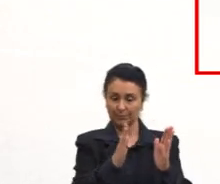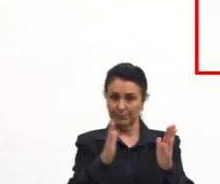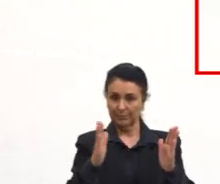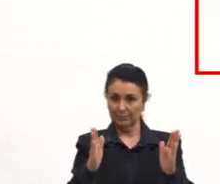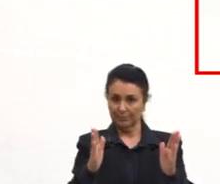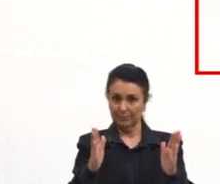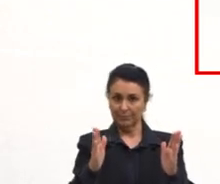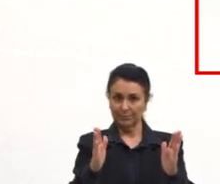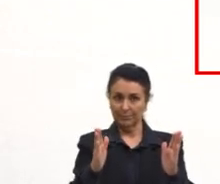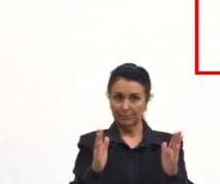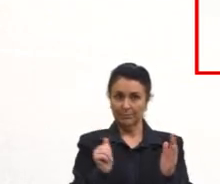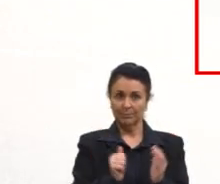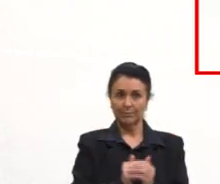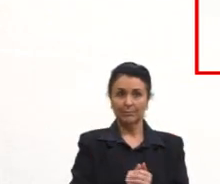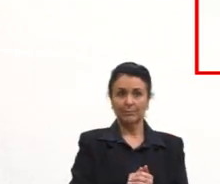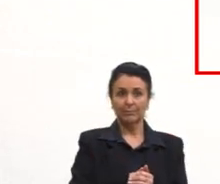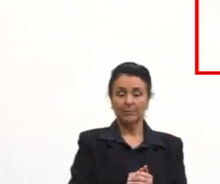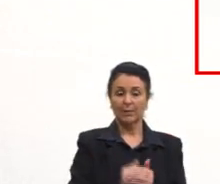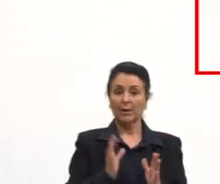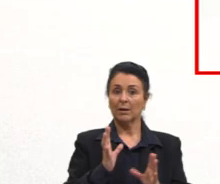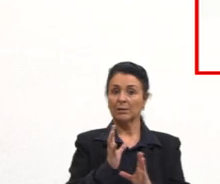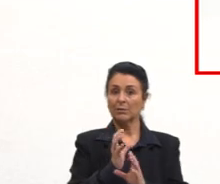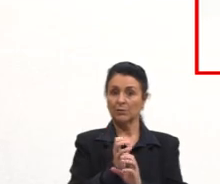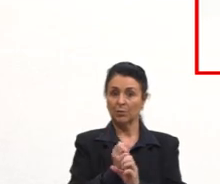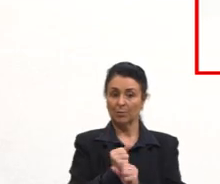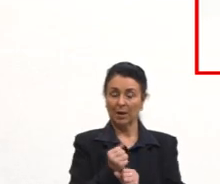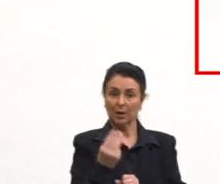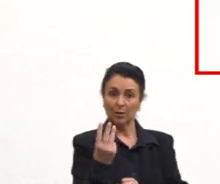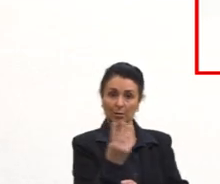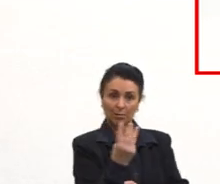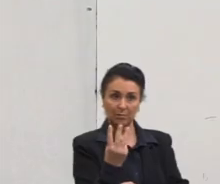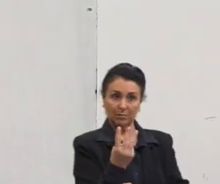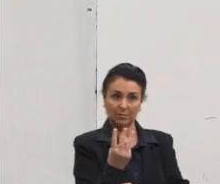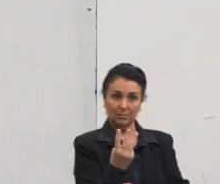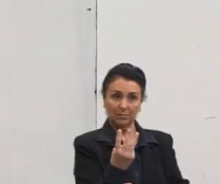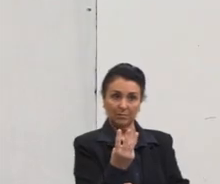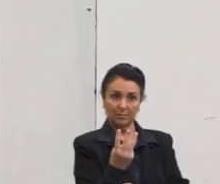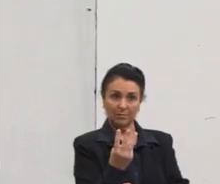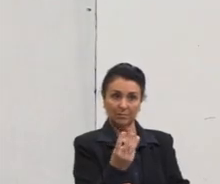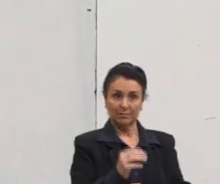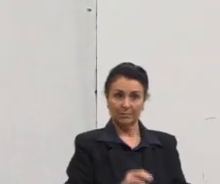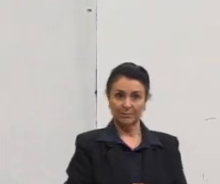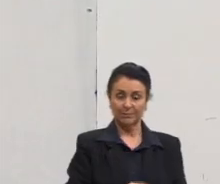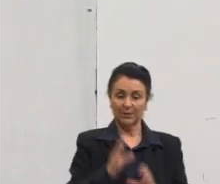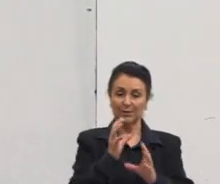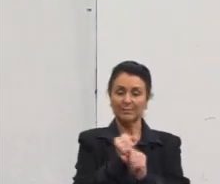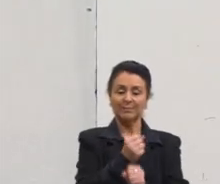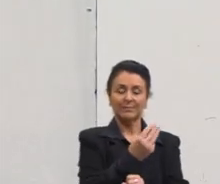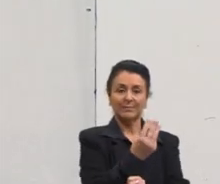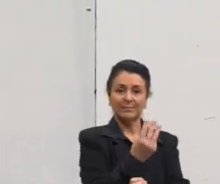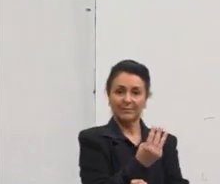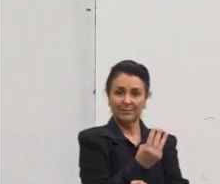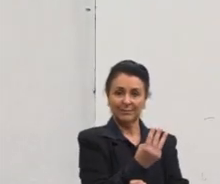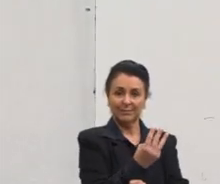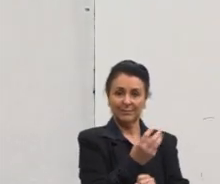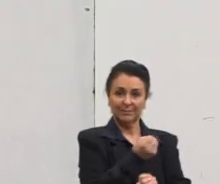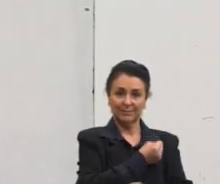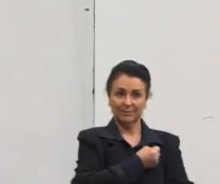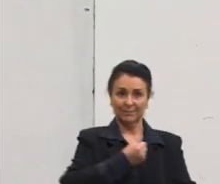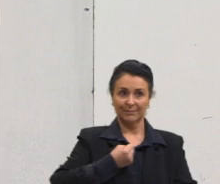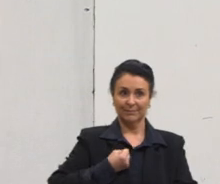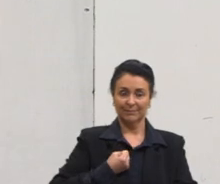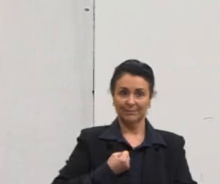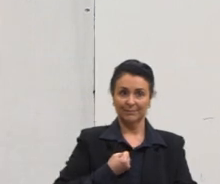os três números consecutivos e a soma deles tão soma um dos três números